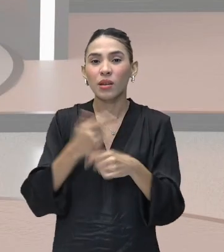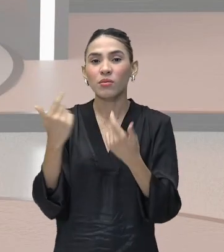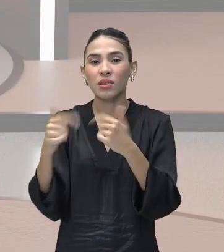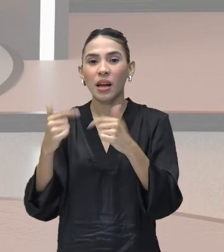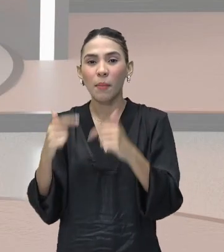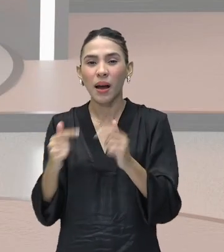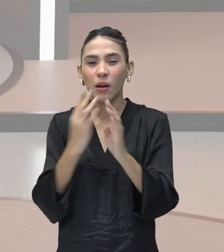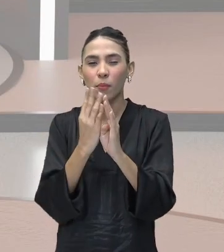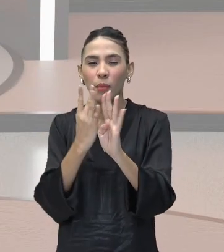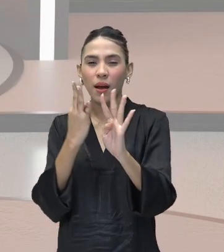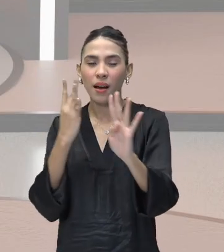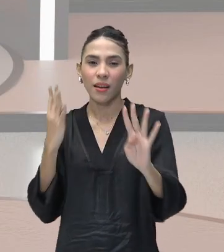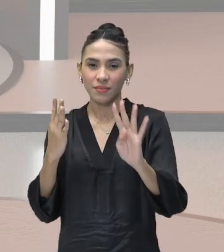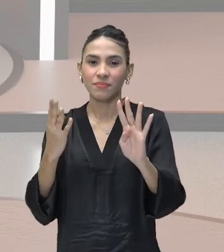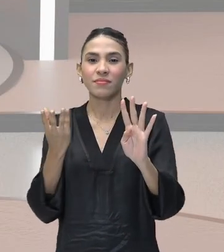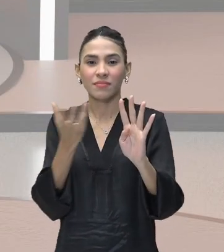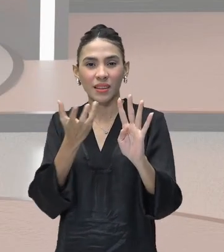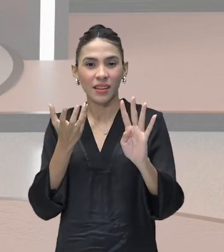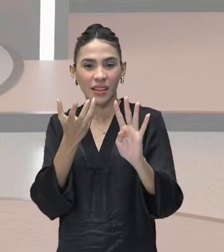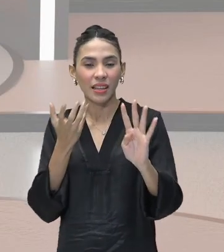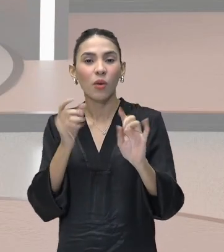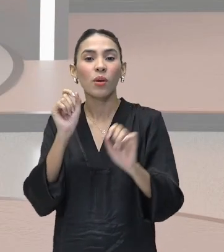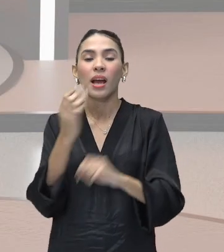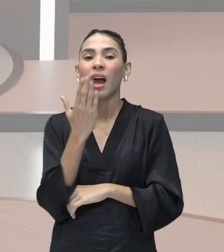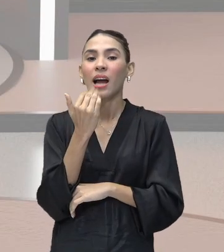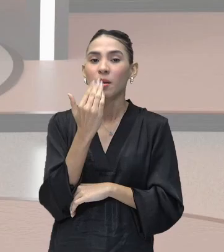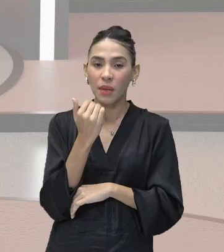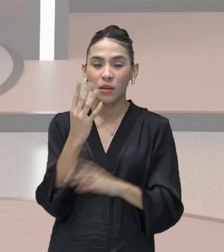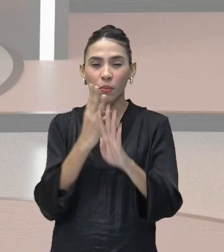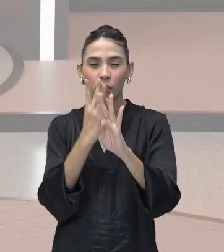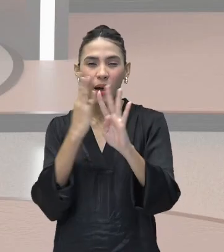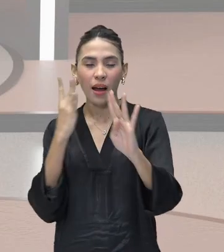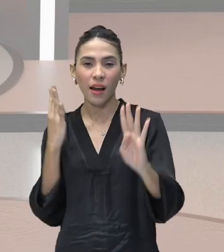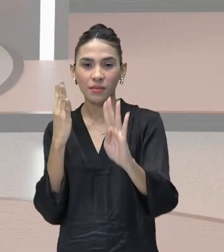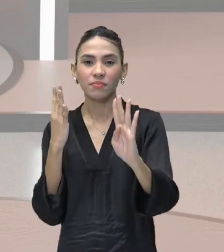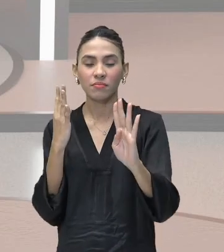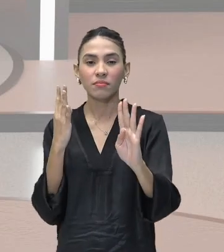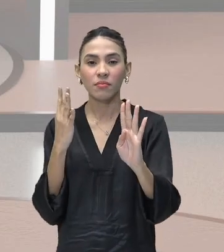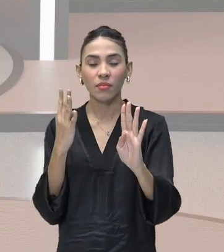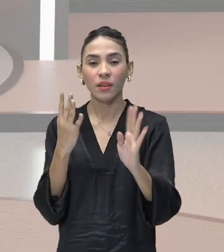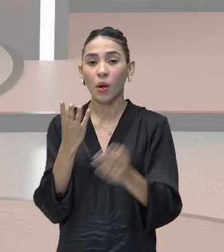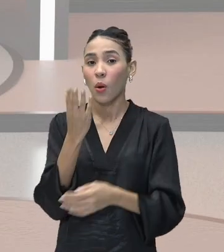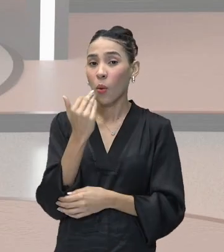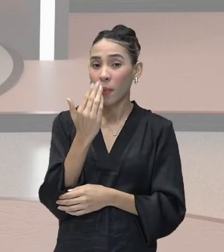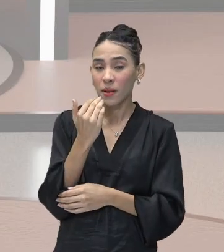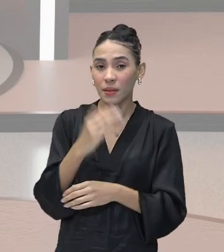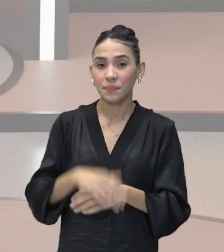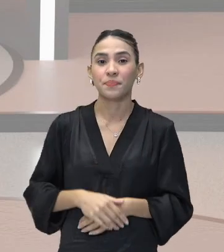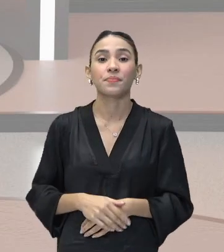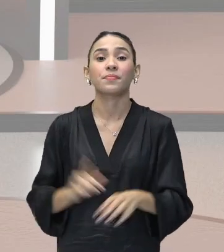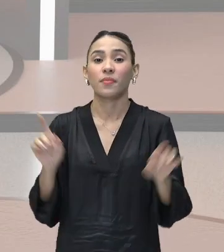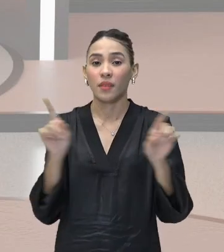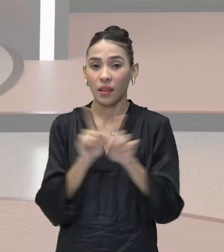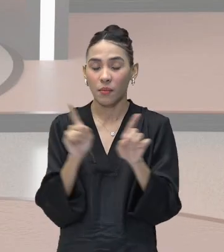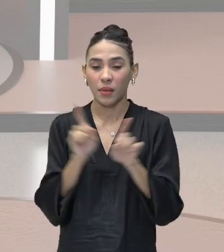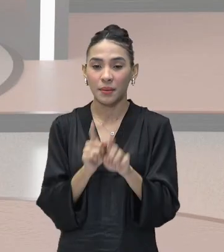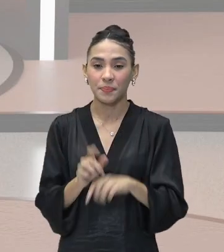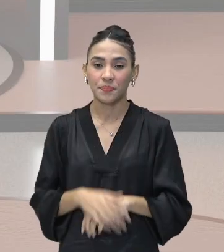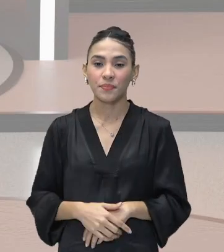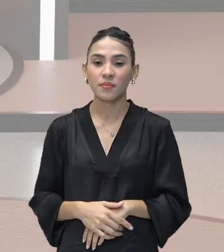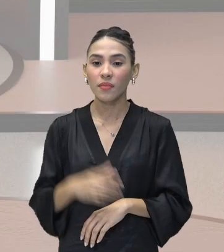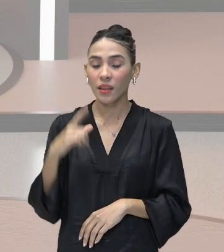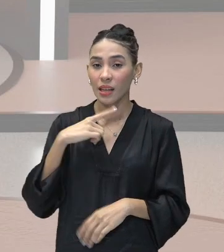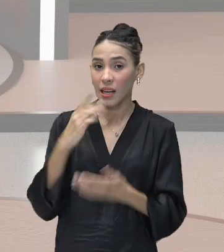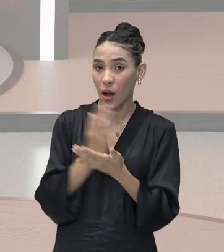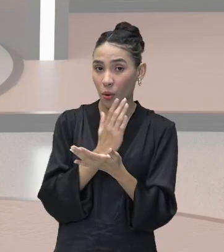filas tentando pegar ali alimento, né, em filas de comida, de distribuição de comida. Inclusive, tem